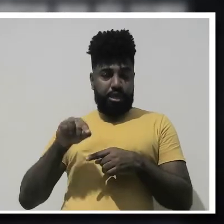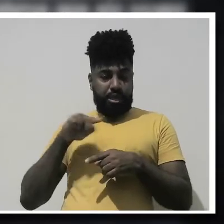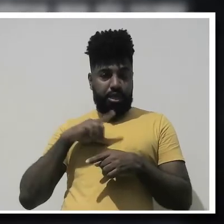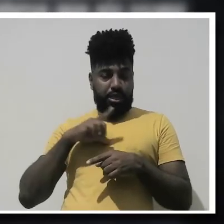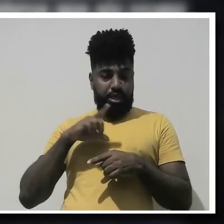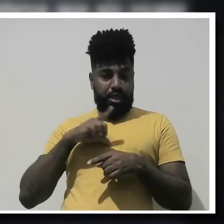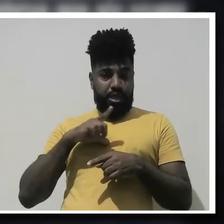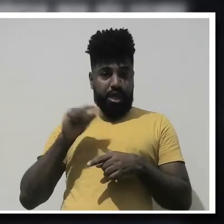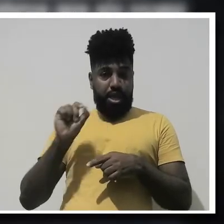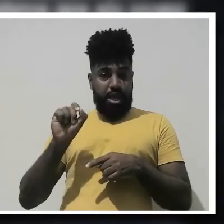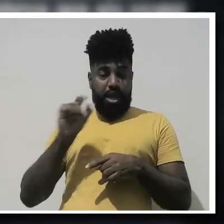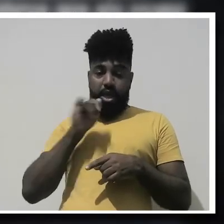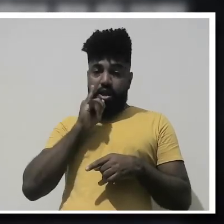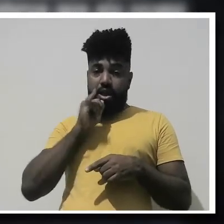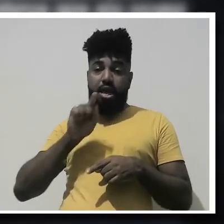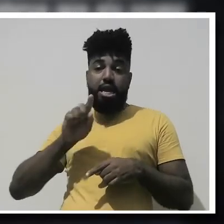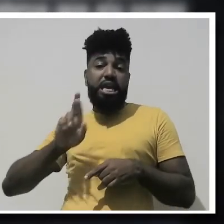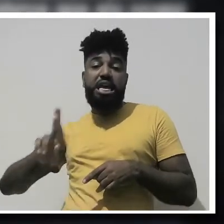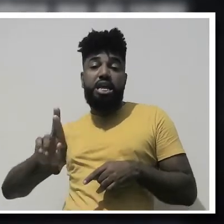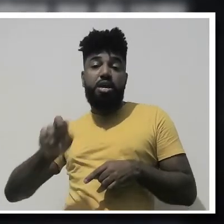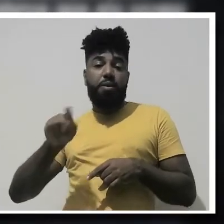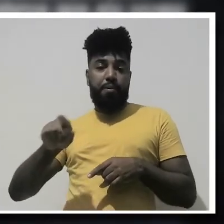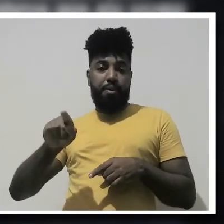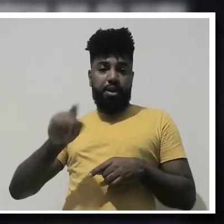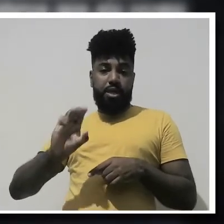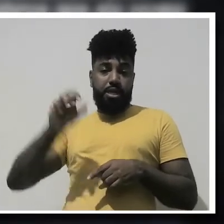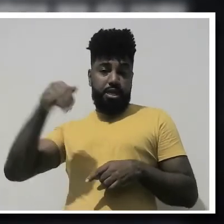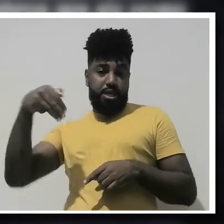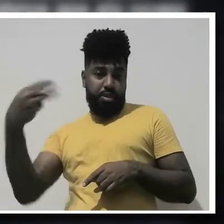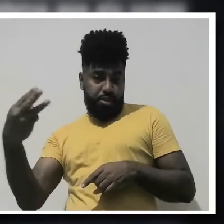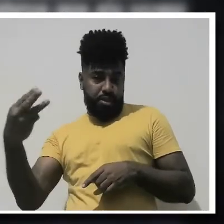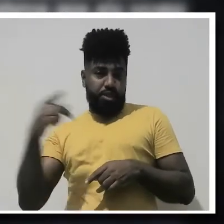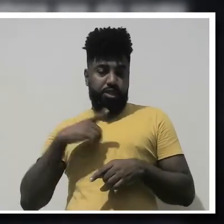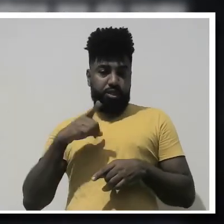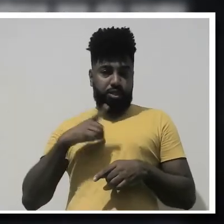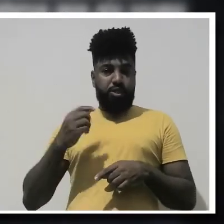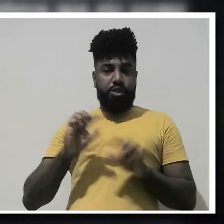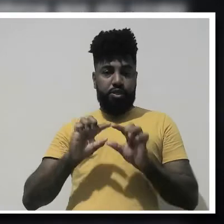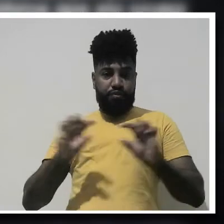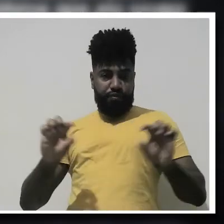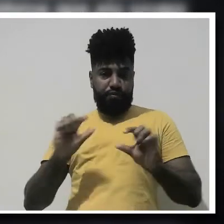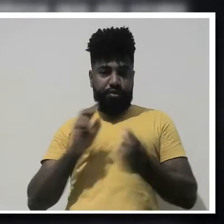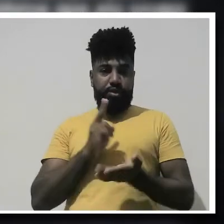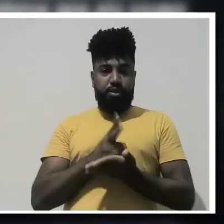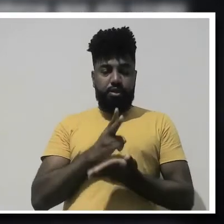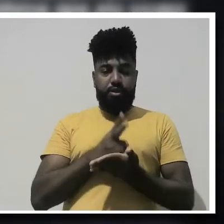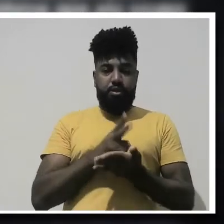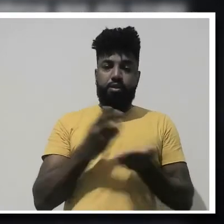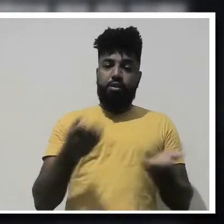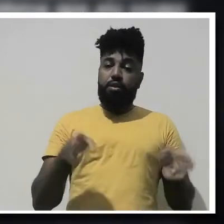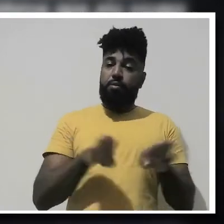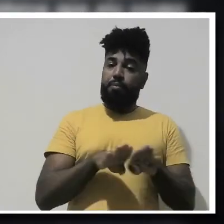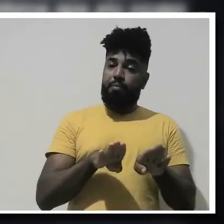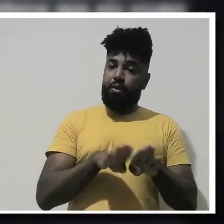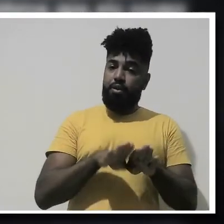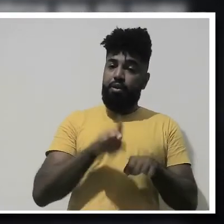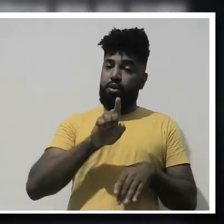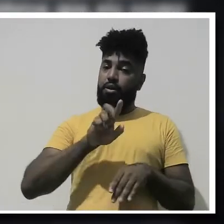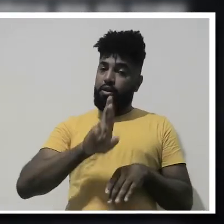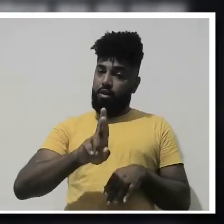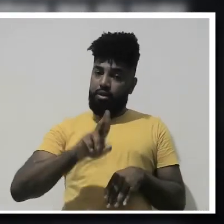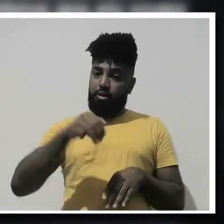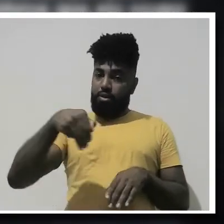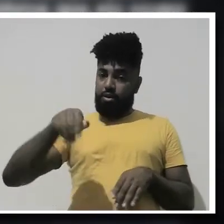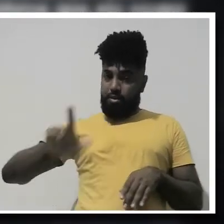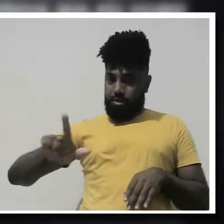cúbico, mas é muito usado mesmo para expressar ela na forma de grama por centímetro cúbico, que é o mesmo que grama por ml. Aqui